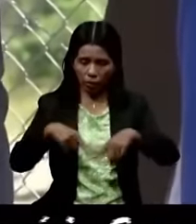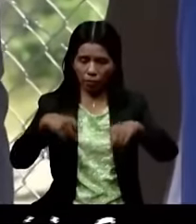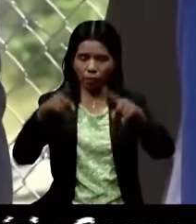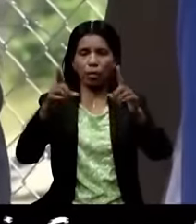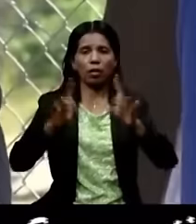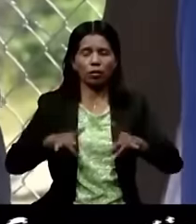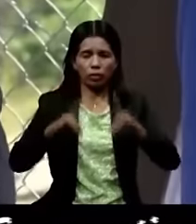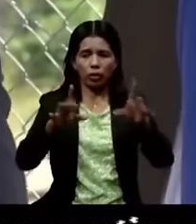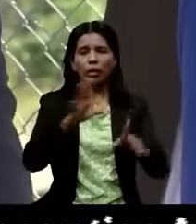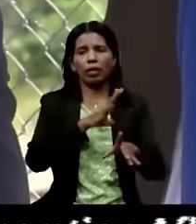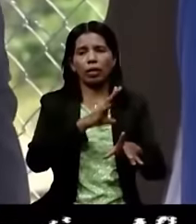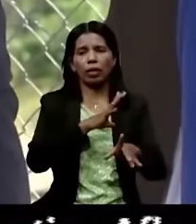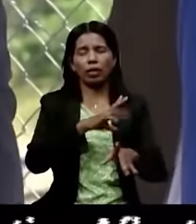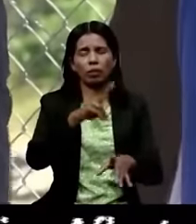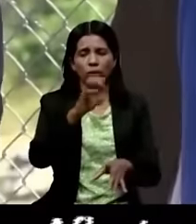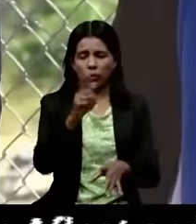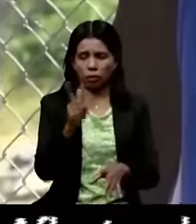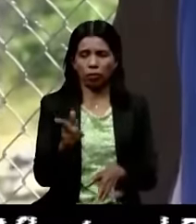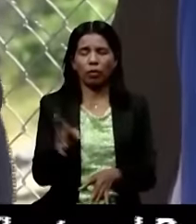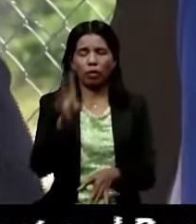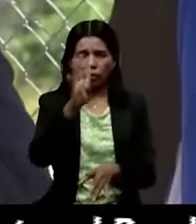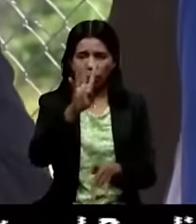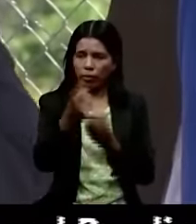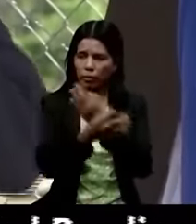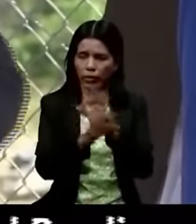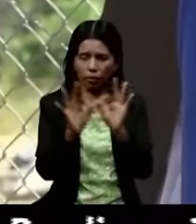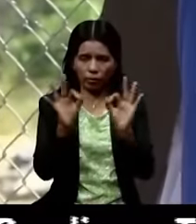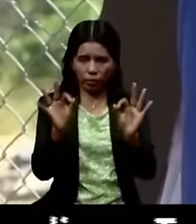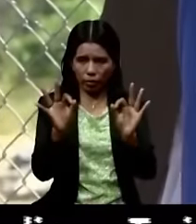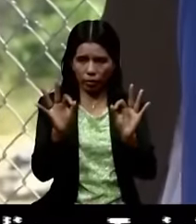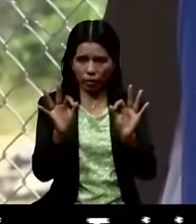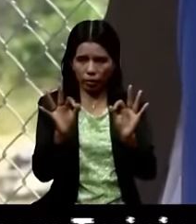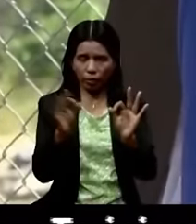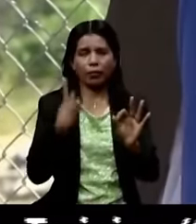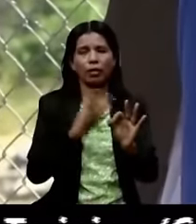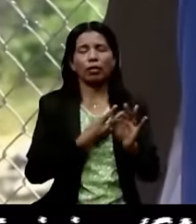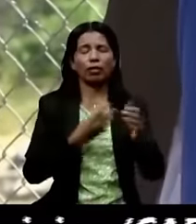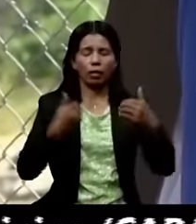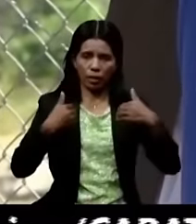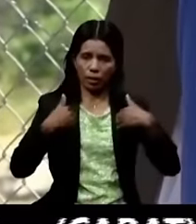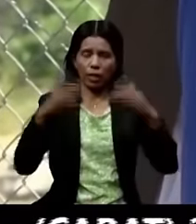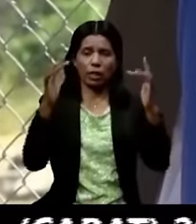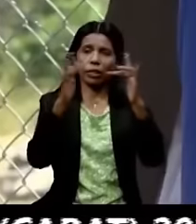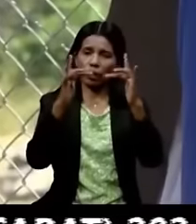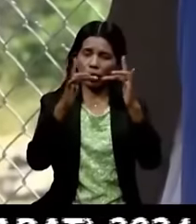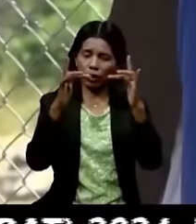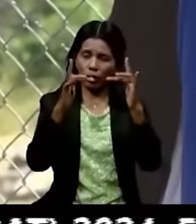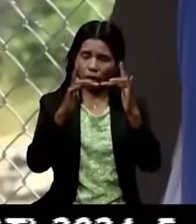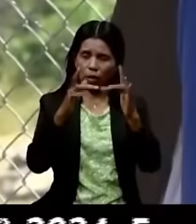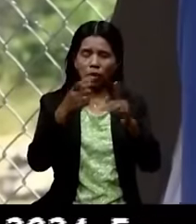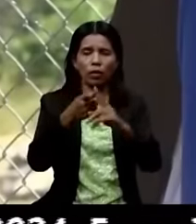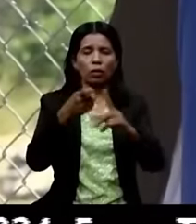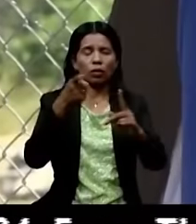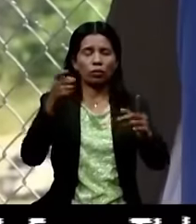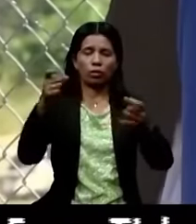katak, antes 2024, remata, ite iona internet nebe mai husi cabo